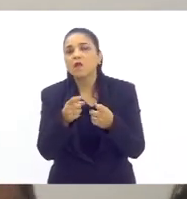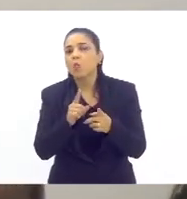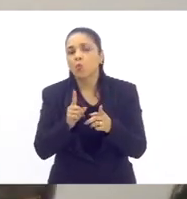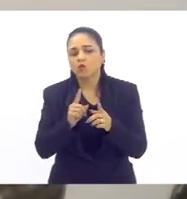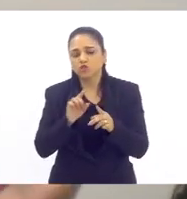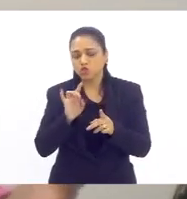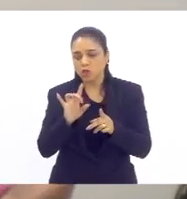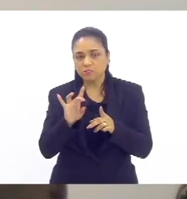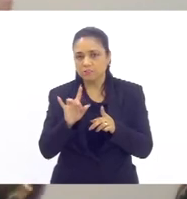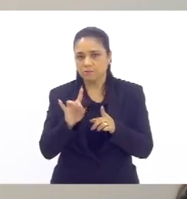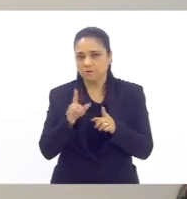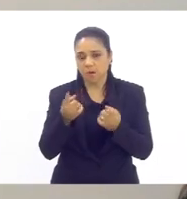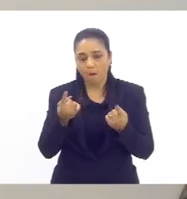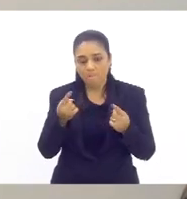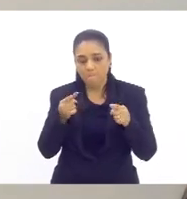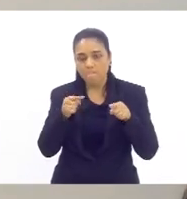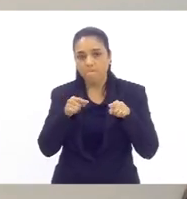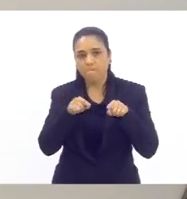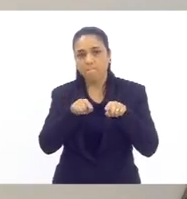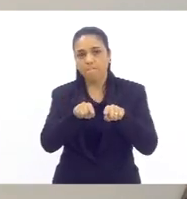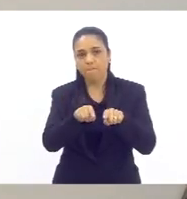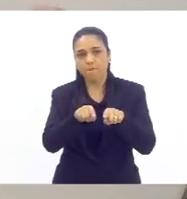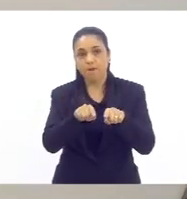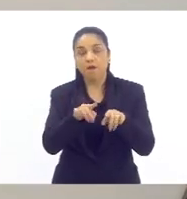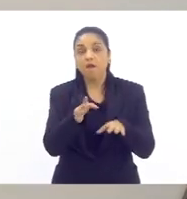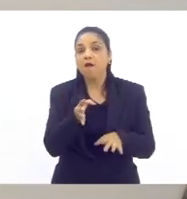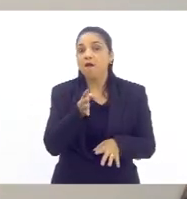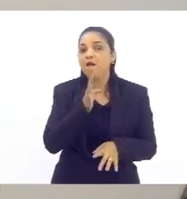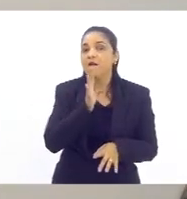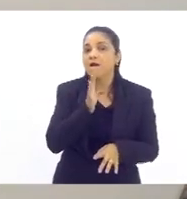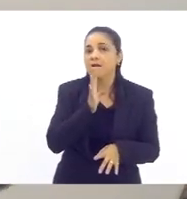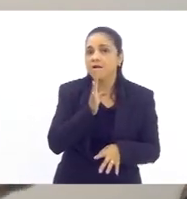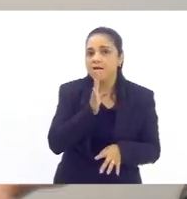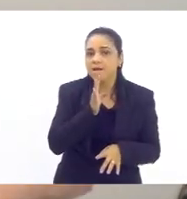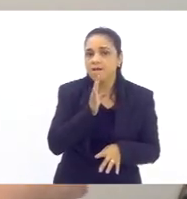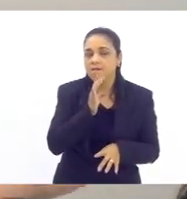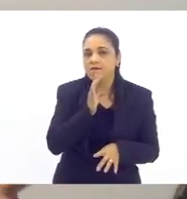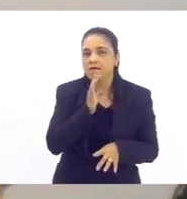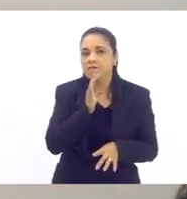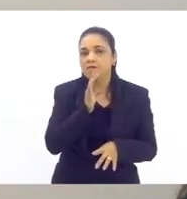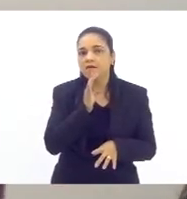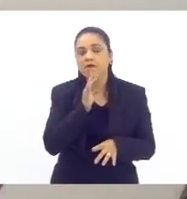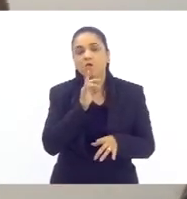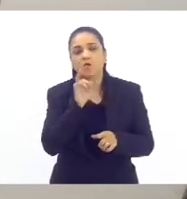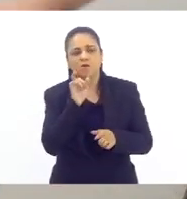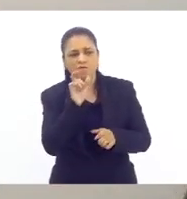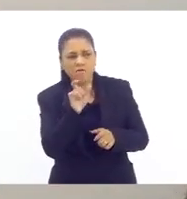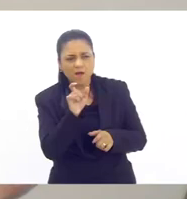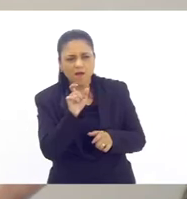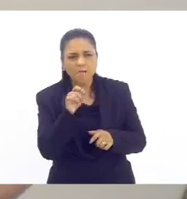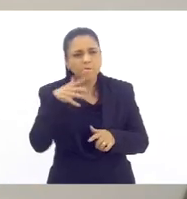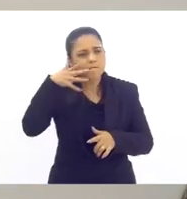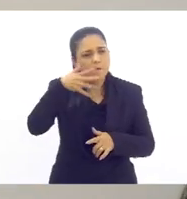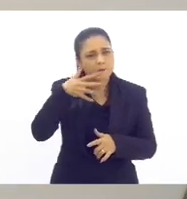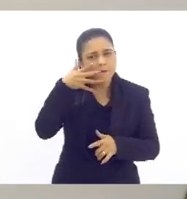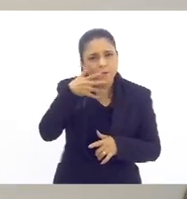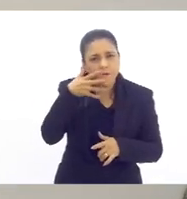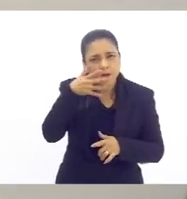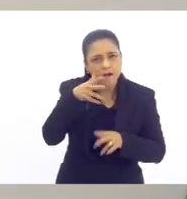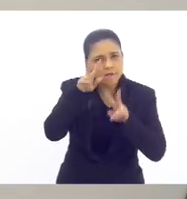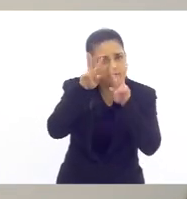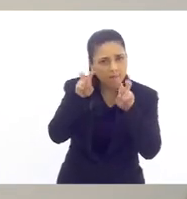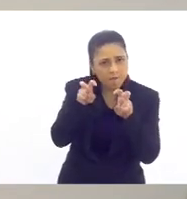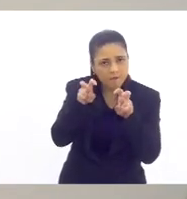não anda sozinha a gente procura identificar tudo aquilo que a gente fala né então se a gente tá falando de